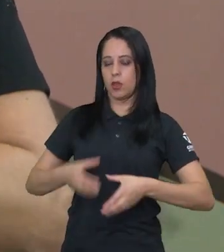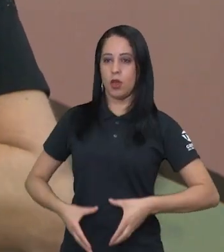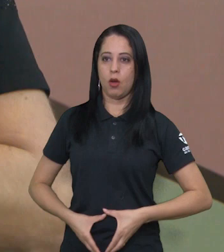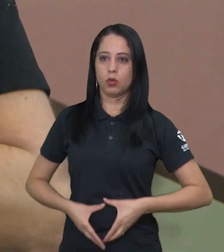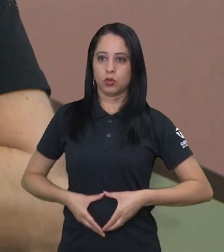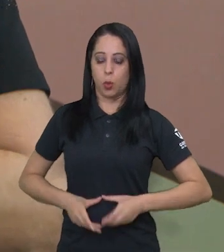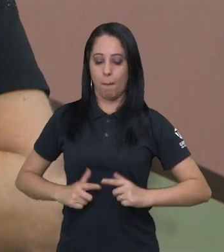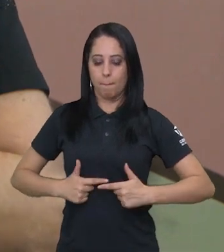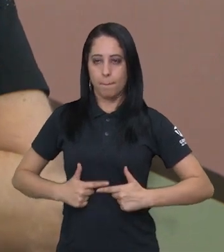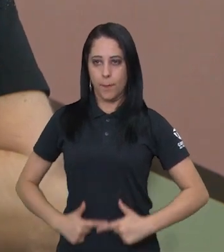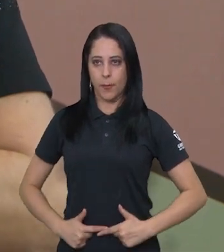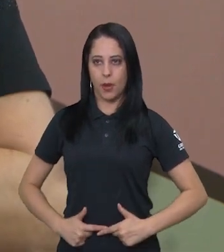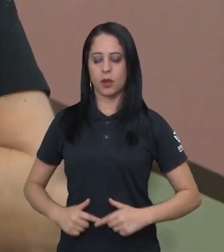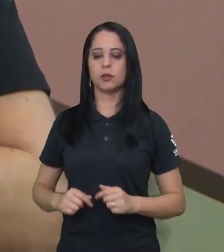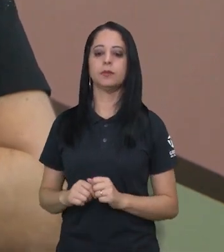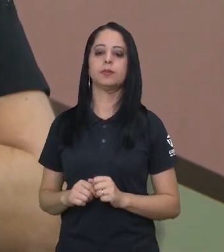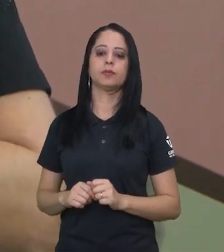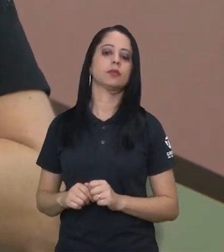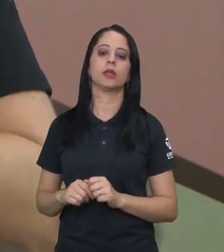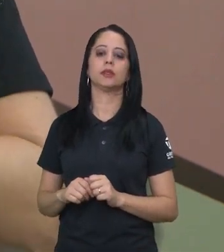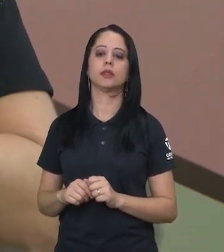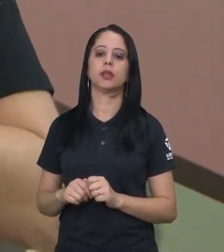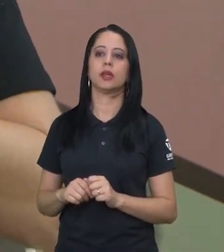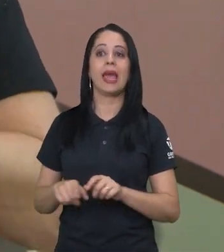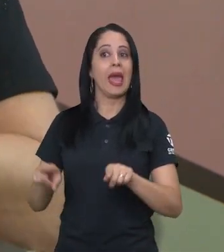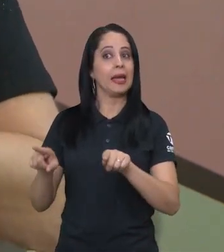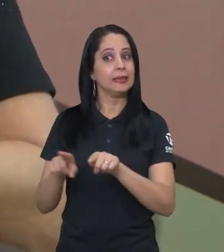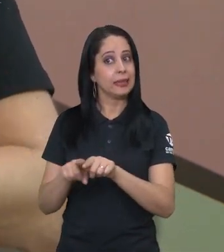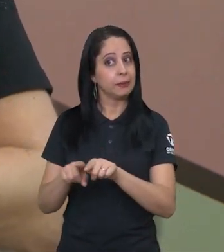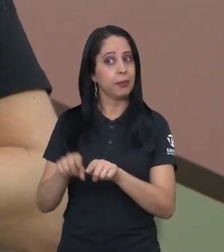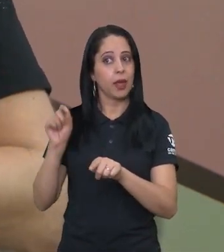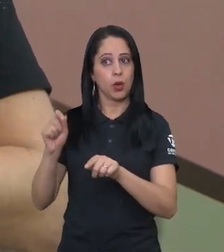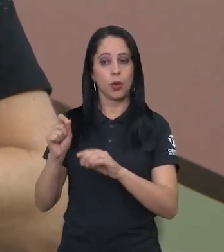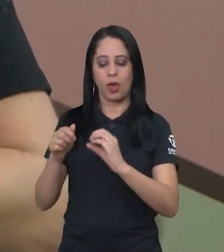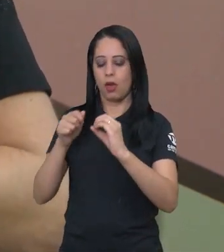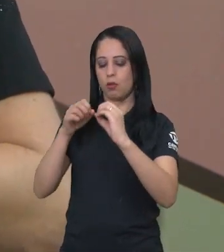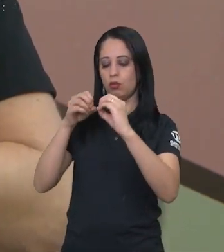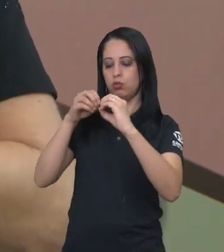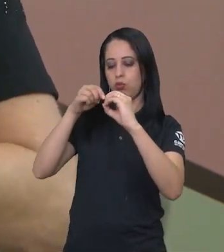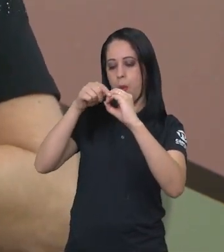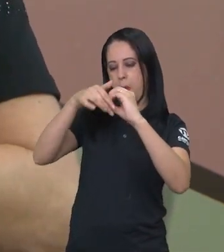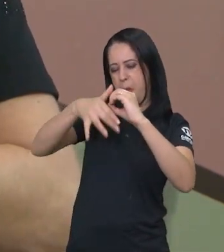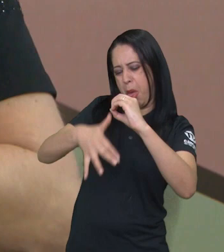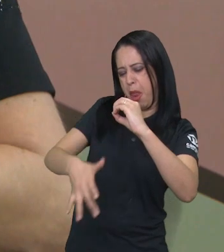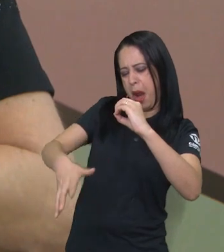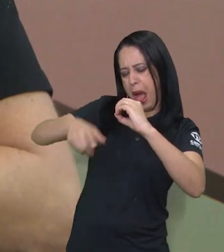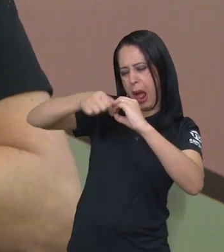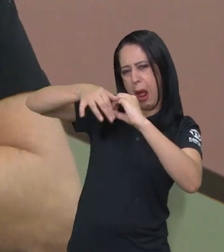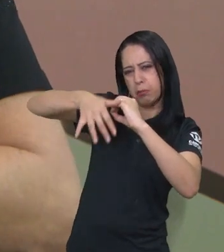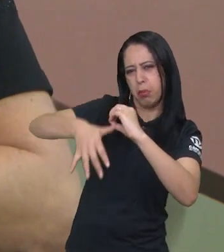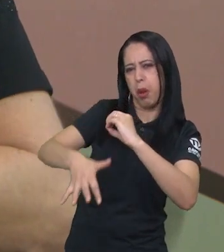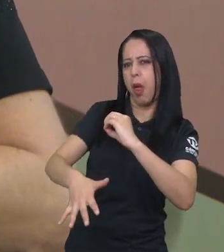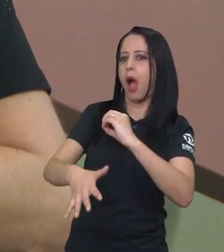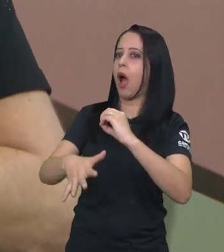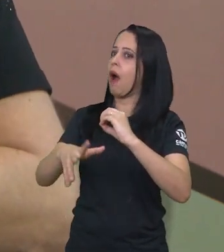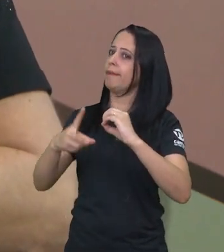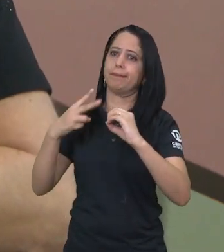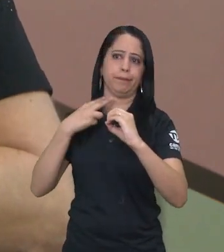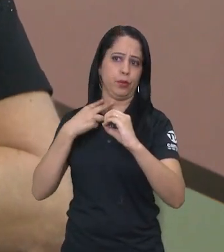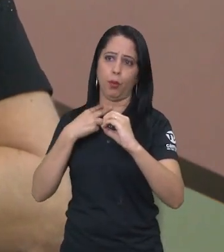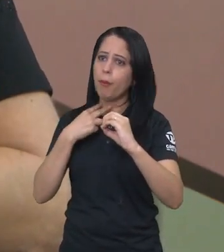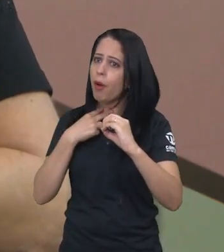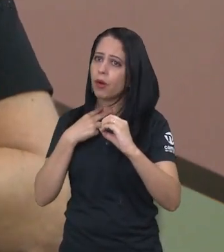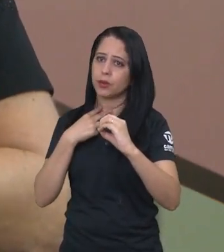tá? E ela não pode ter uma quantidade tão grande de ovinho, que às vezes a gente tem uma coisa que a gente chama de